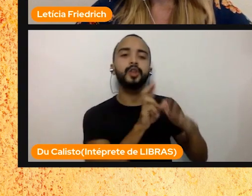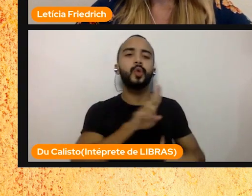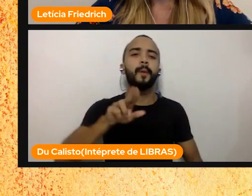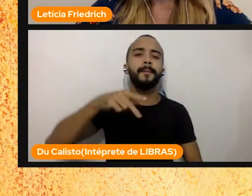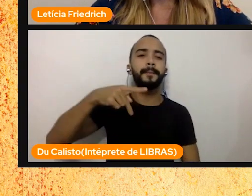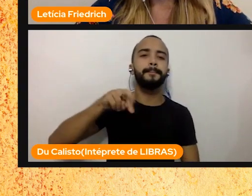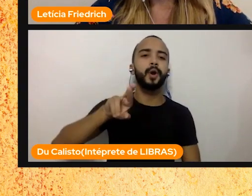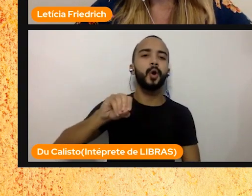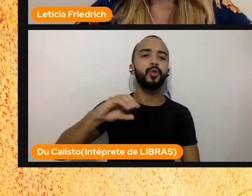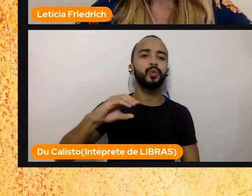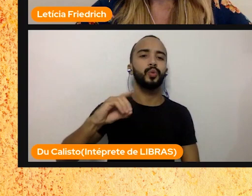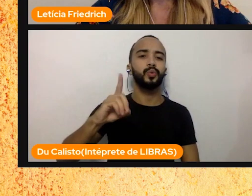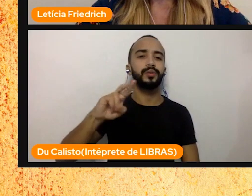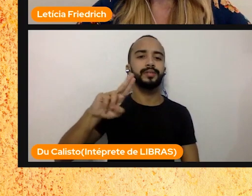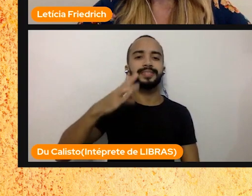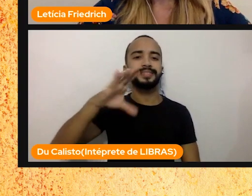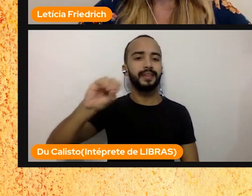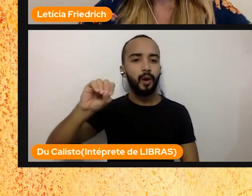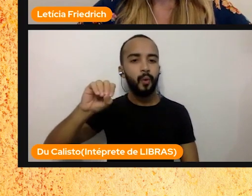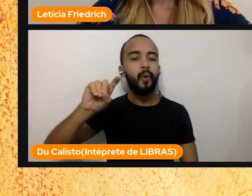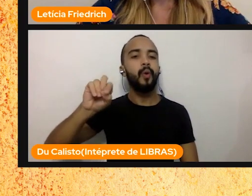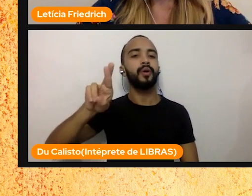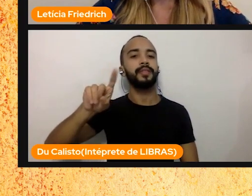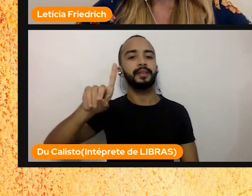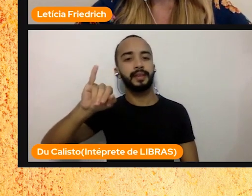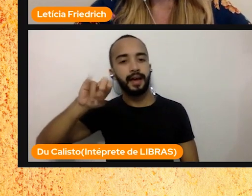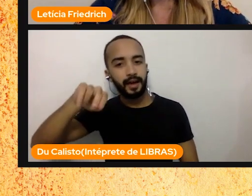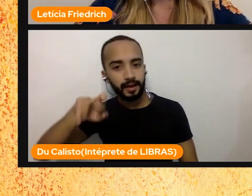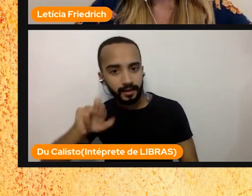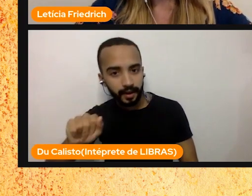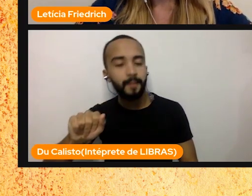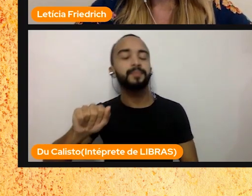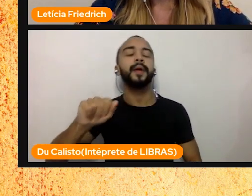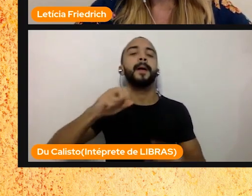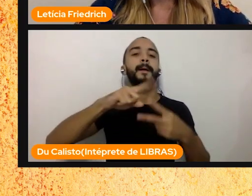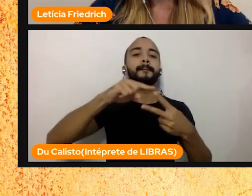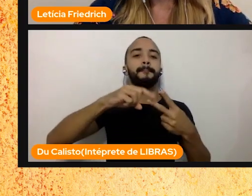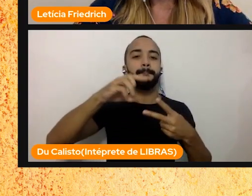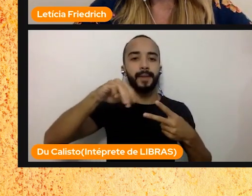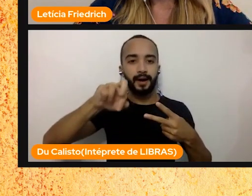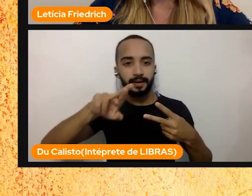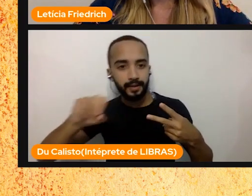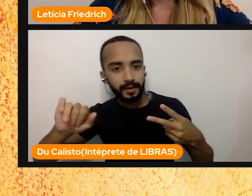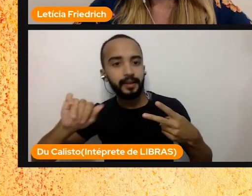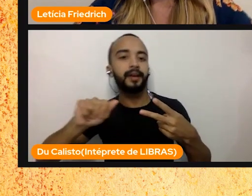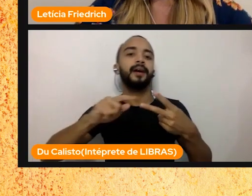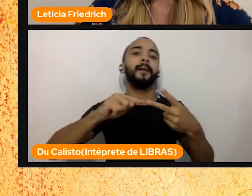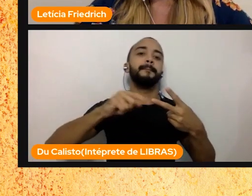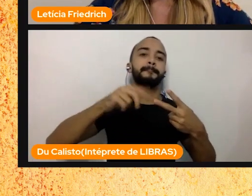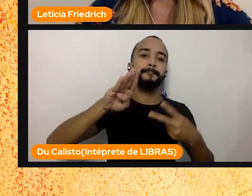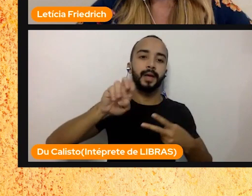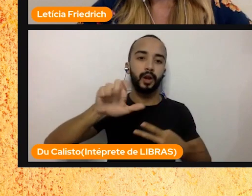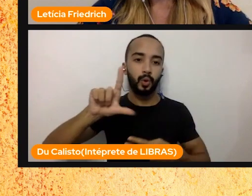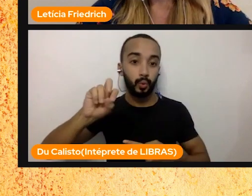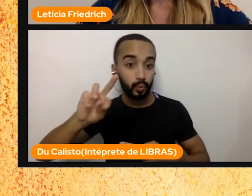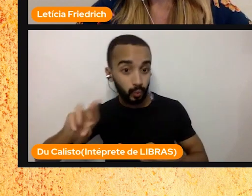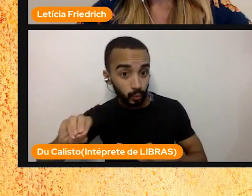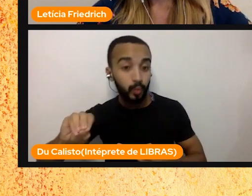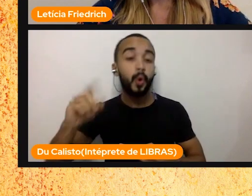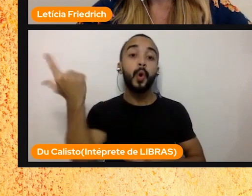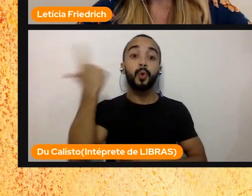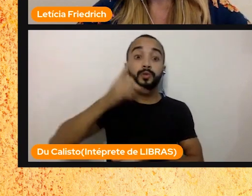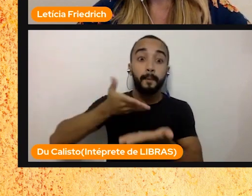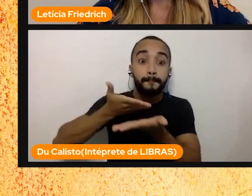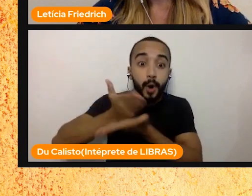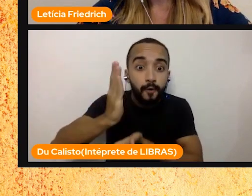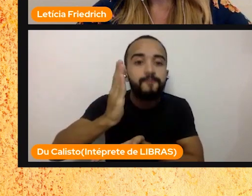Kia Belotto e Marila Cantuária, que elas também aprovaram um projeto de um longa-metragem de animação que será